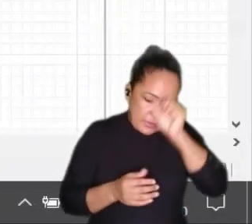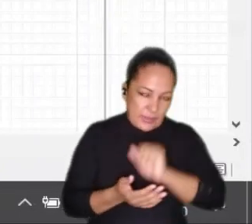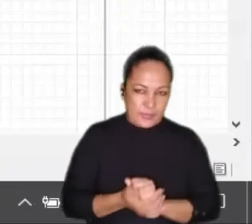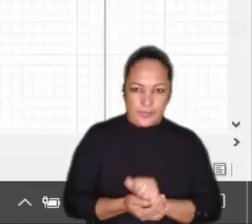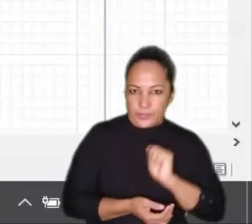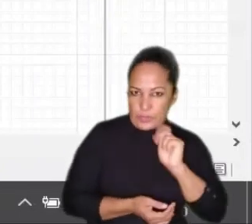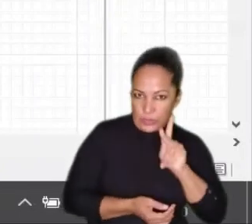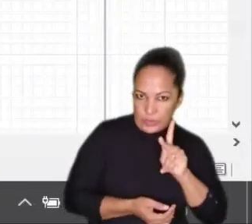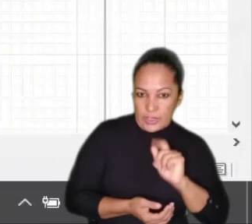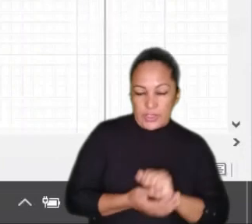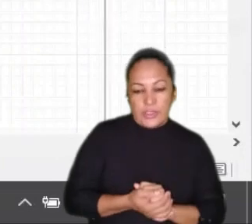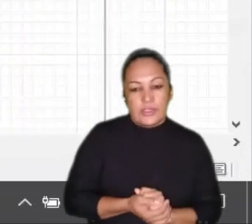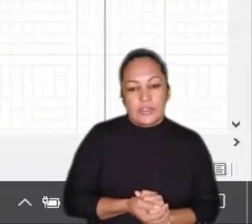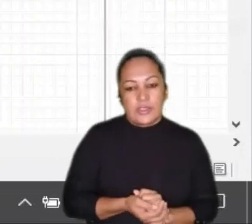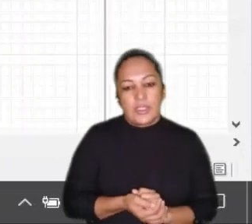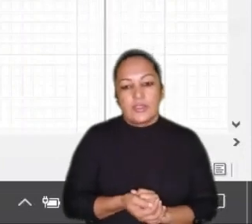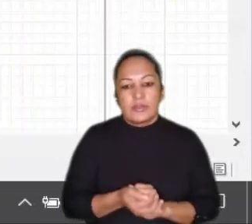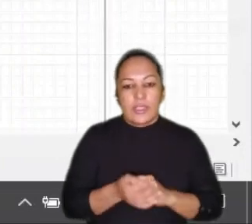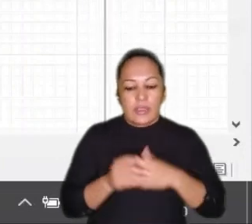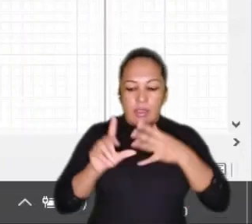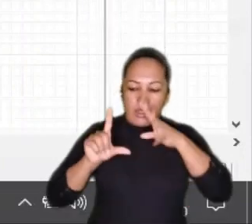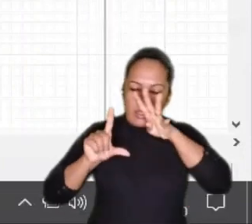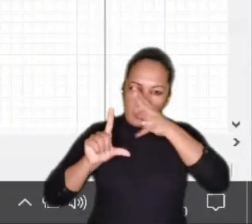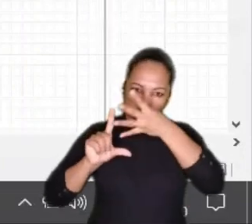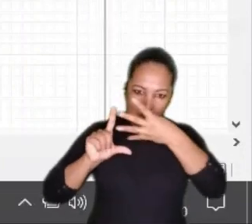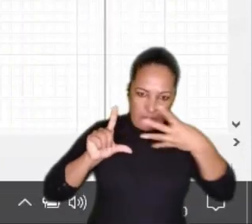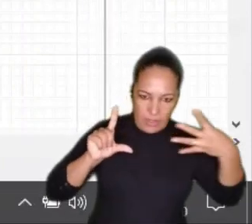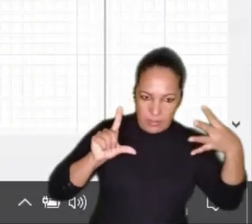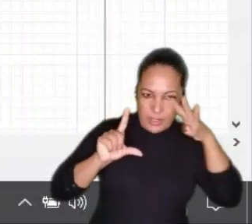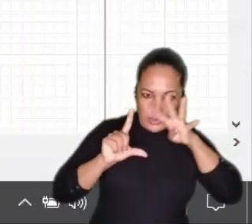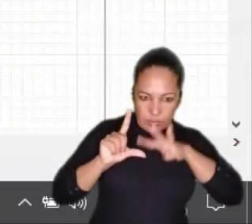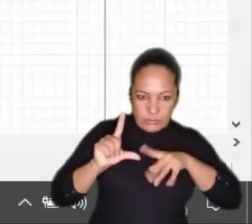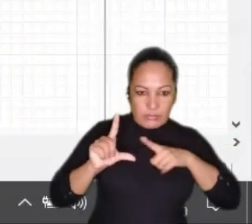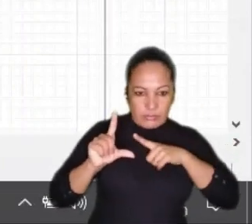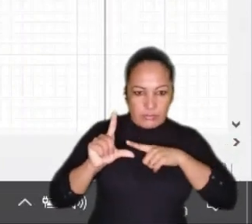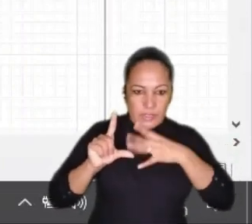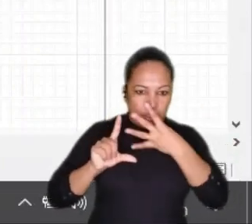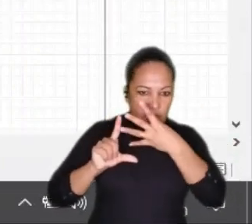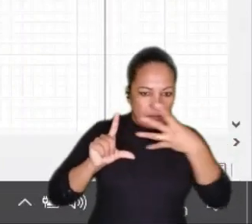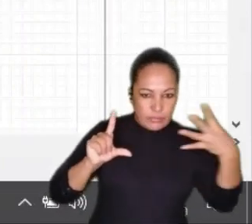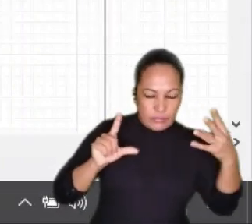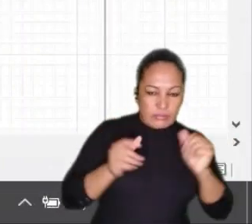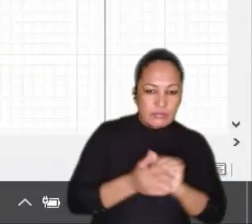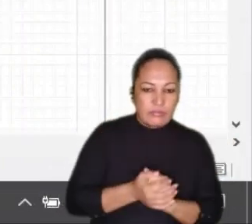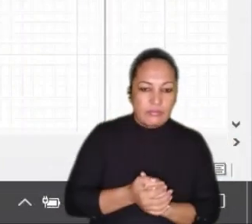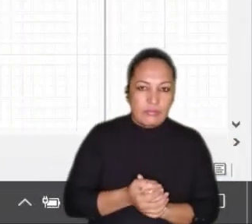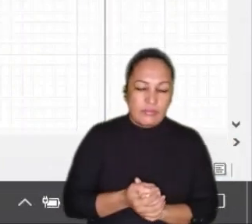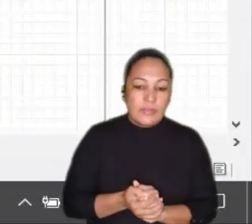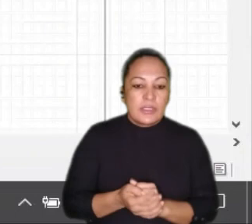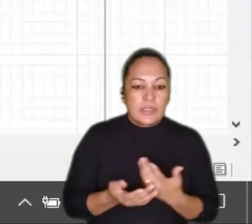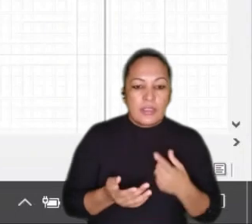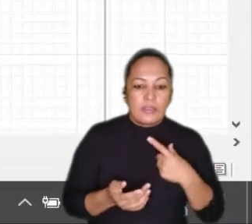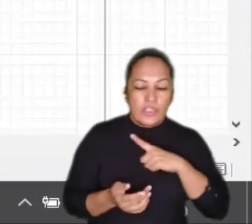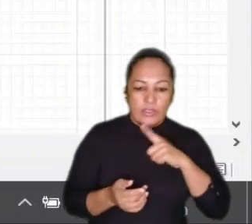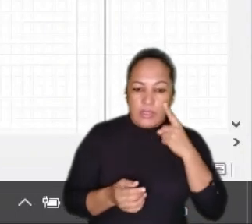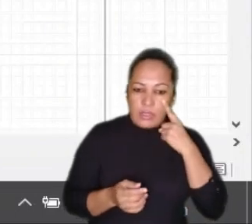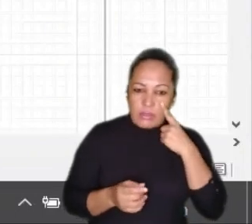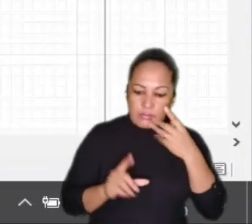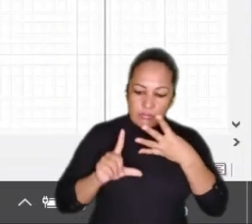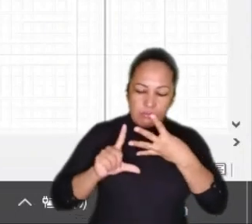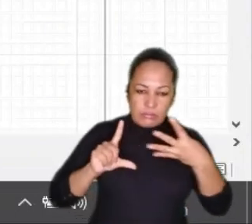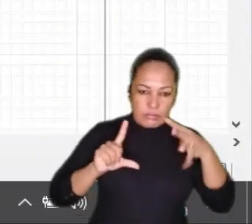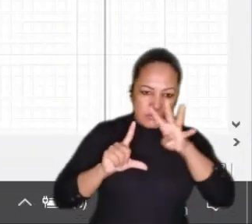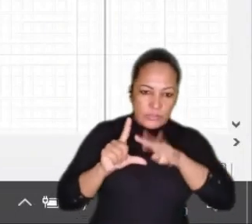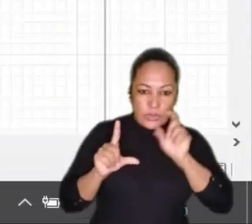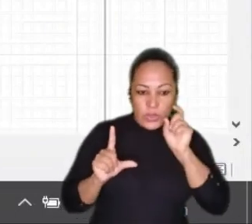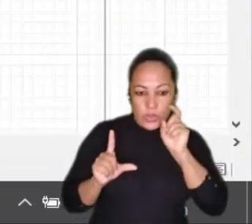aprender. Beleza, aqui os recursos básicos, olha só, eu tenho aqui a tabelinha, olha. Então, tem aqui o desenho da tabelinha, parece uma planilha do Excel. Então,